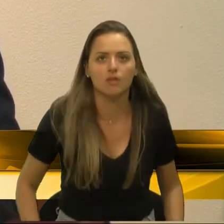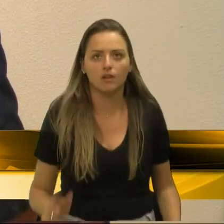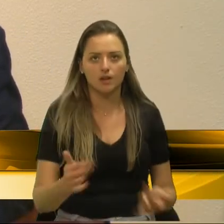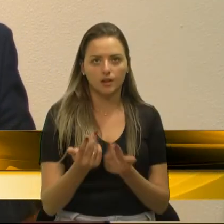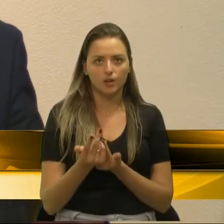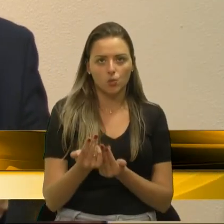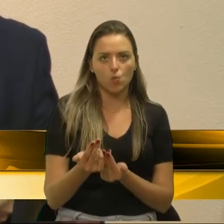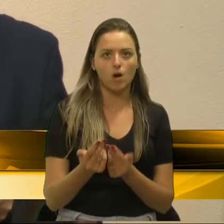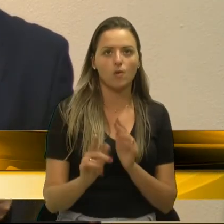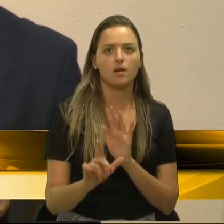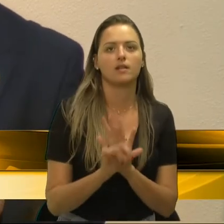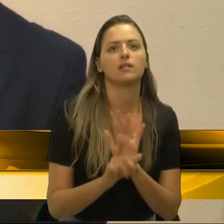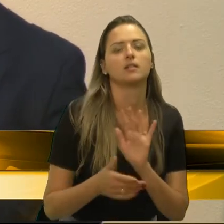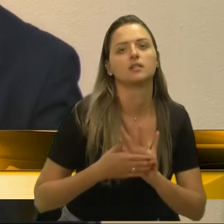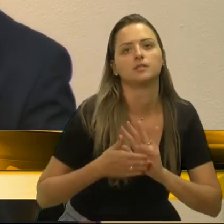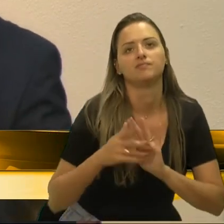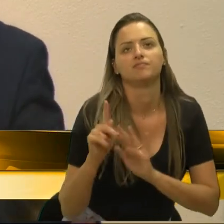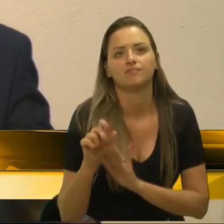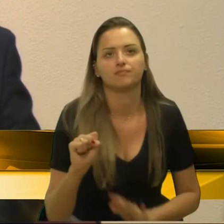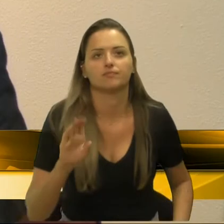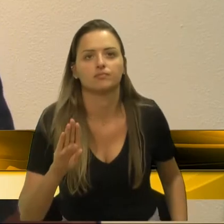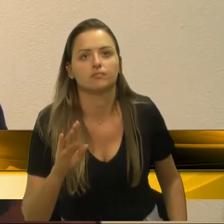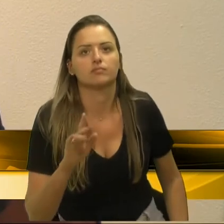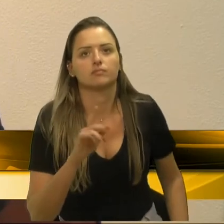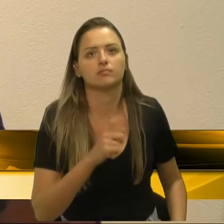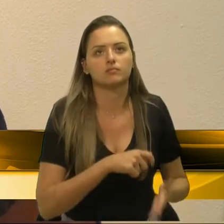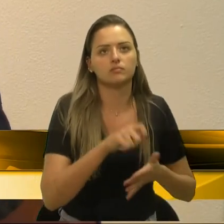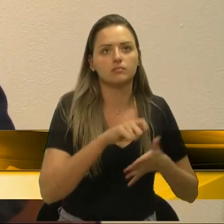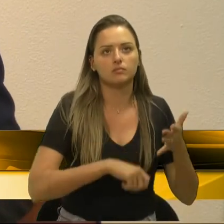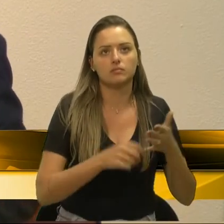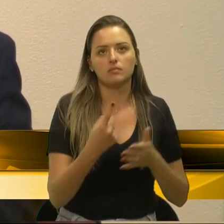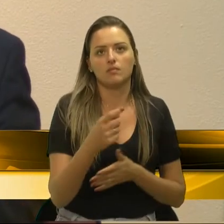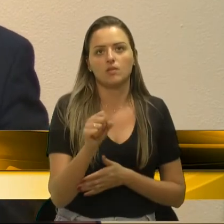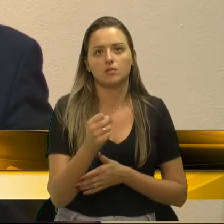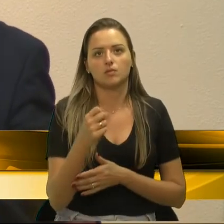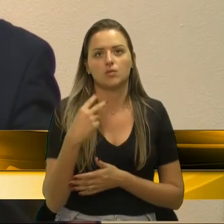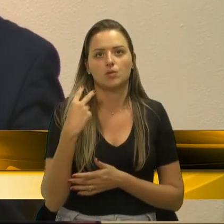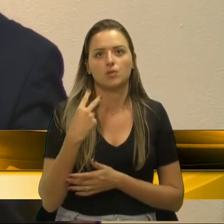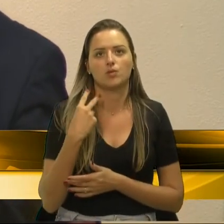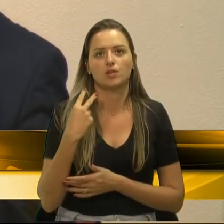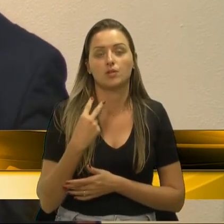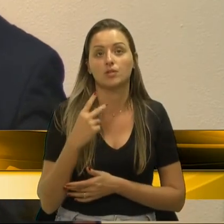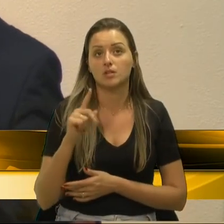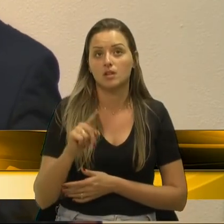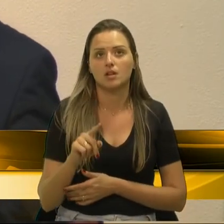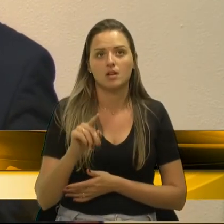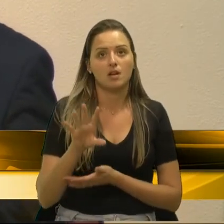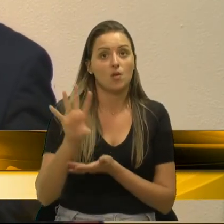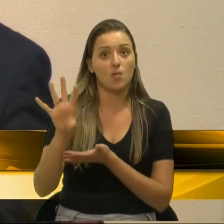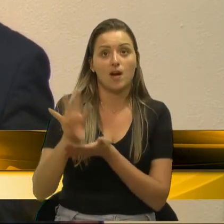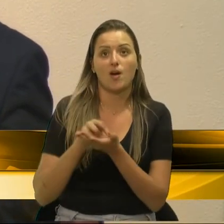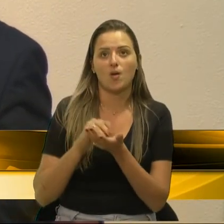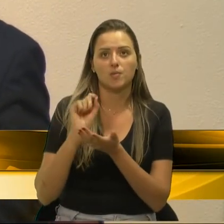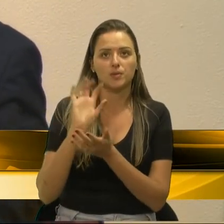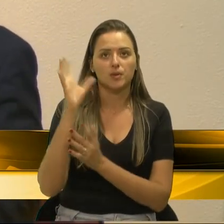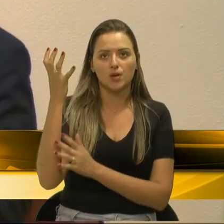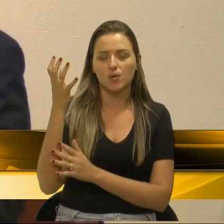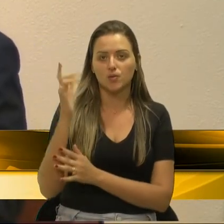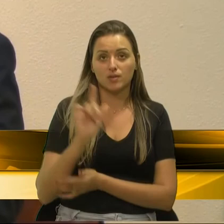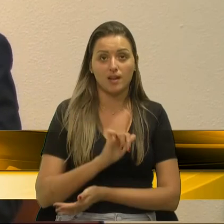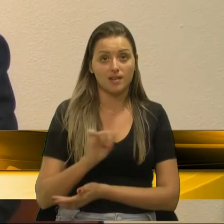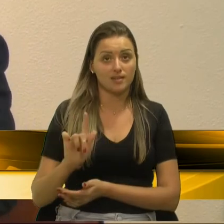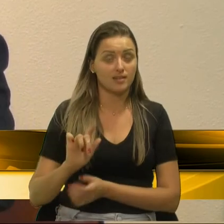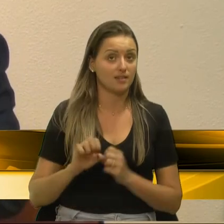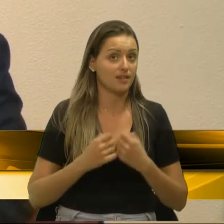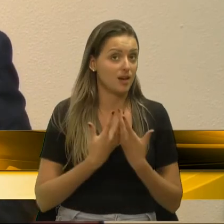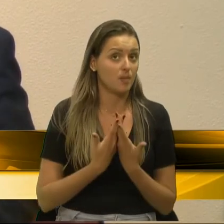lei proposta pelo PSB, assinada por 18 vereadores aqui, é uma cópia de Gramado. O que a gente quer é